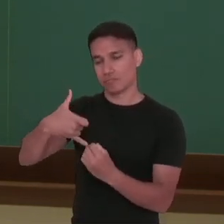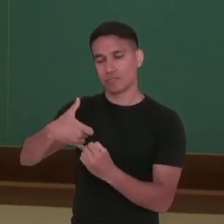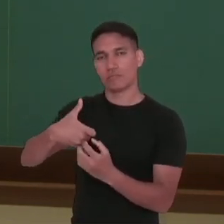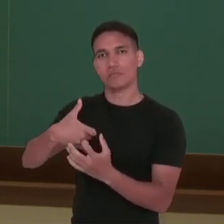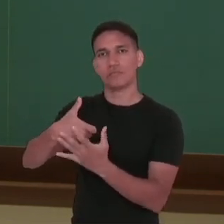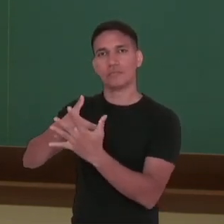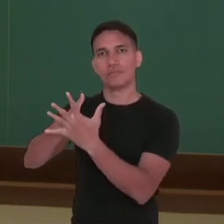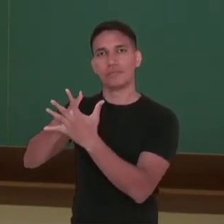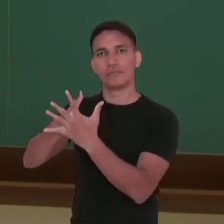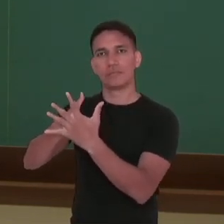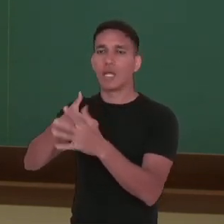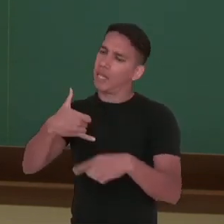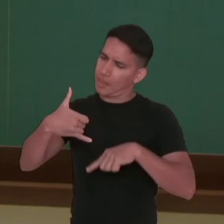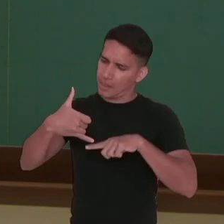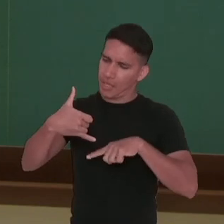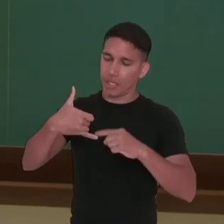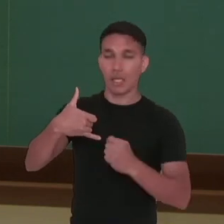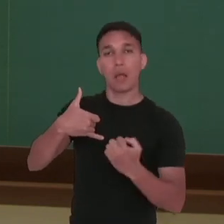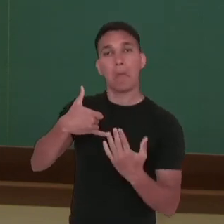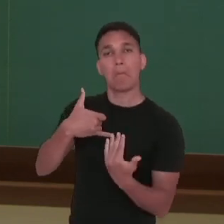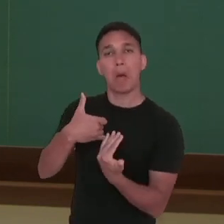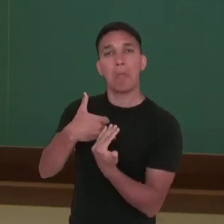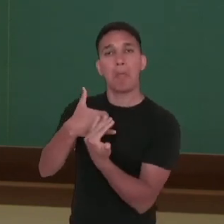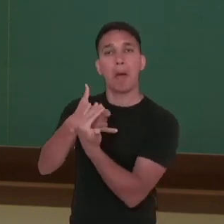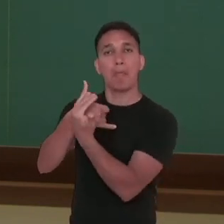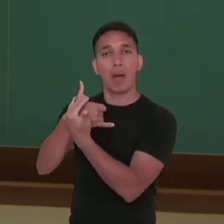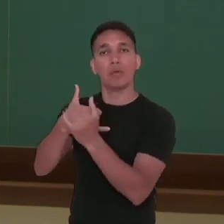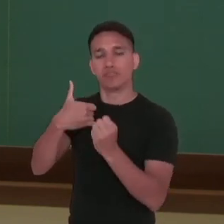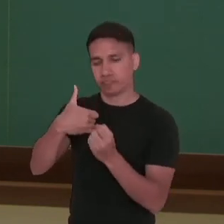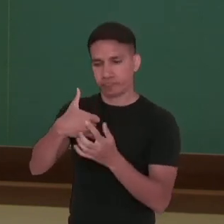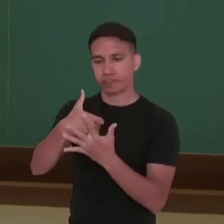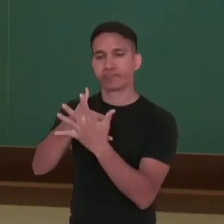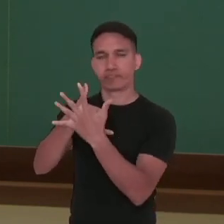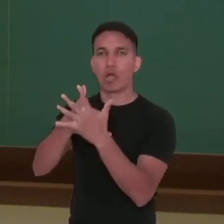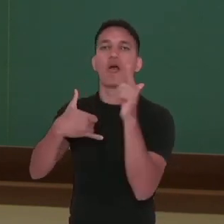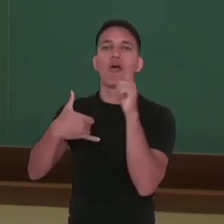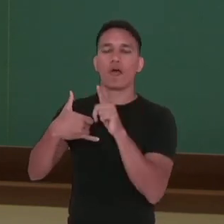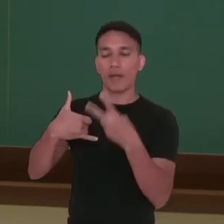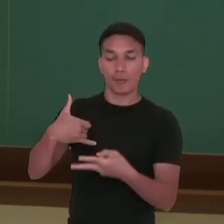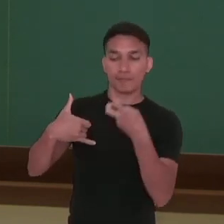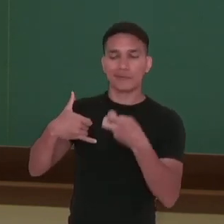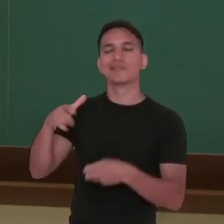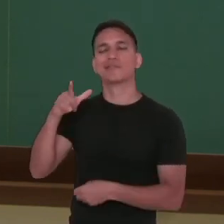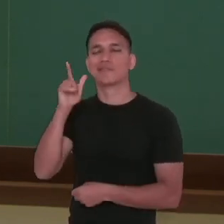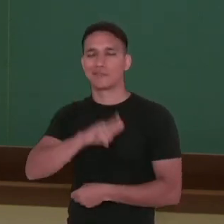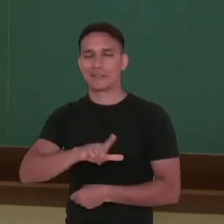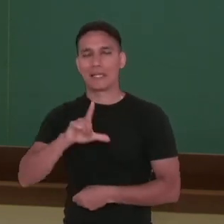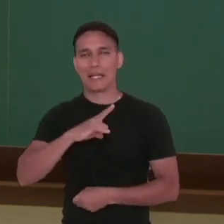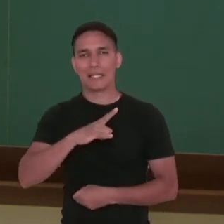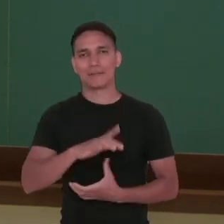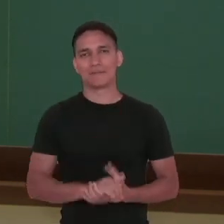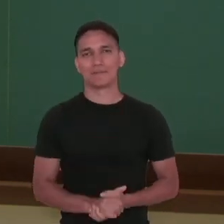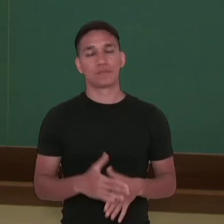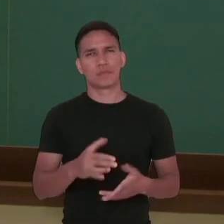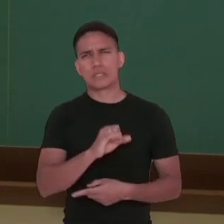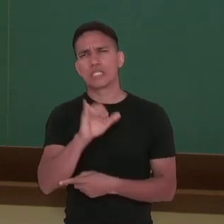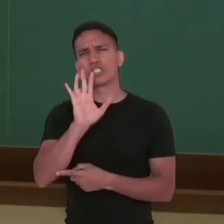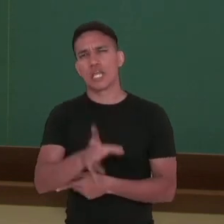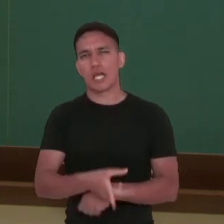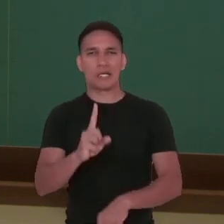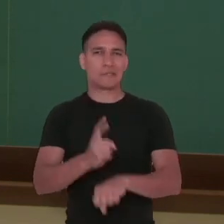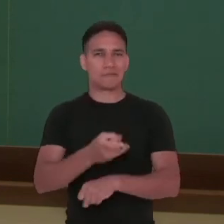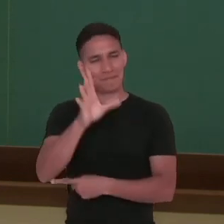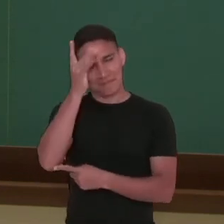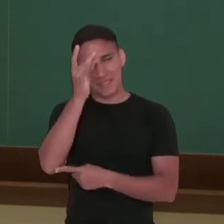uma escala, o material expande dilatando e ele vai estar numa escala e eu assim consigo medir a temperatura. Galera, se você pegou isso,